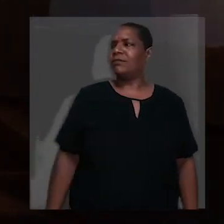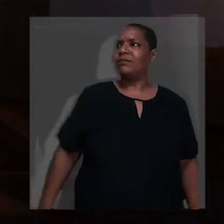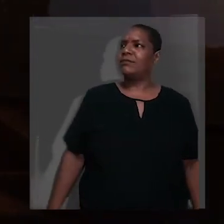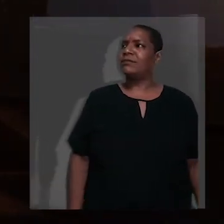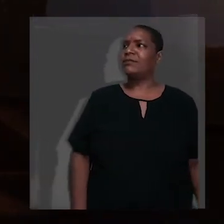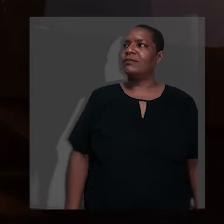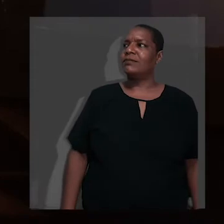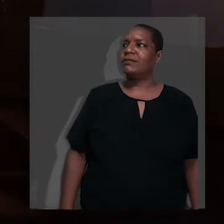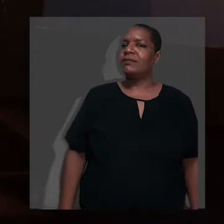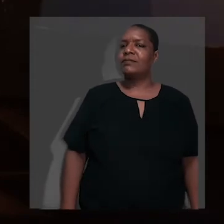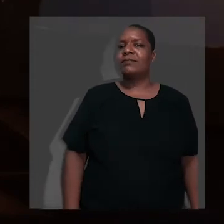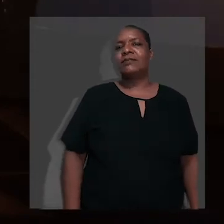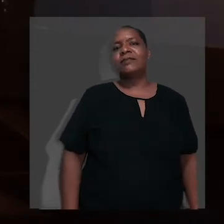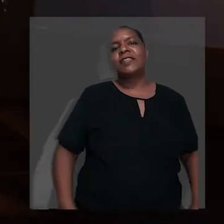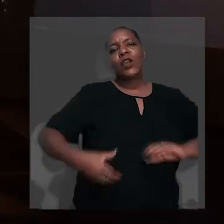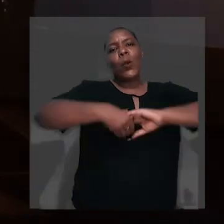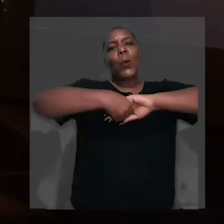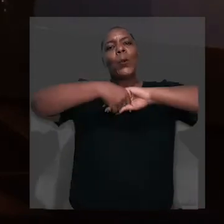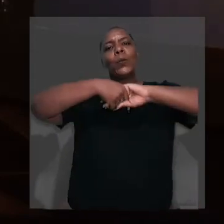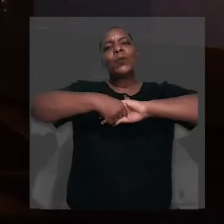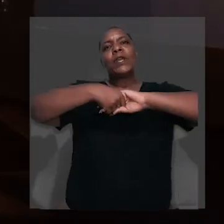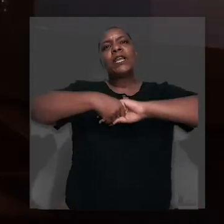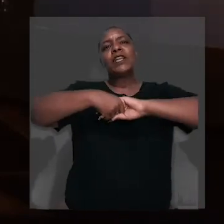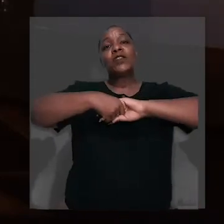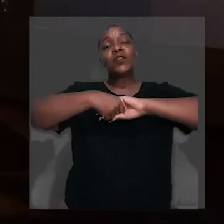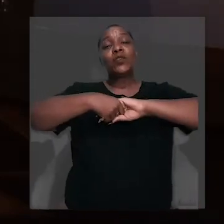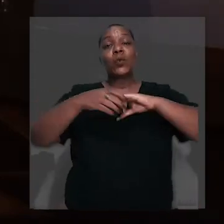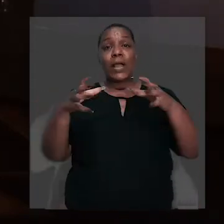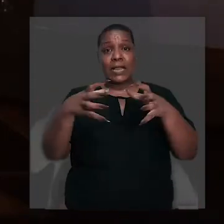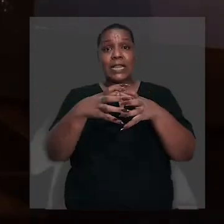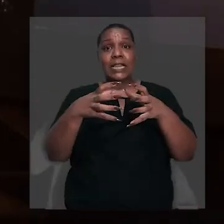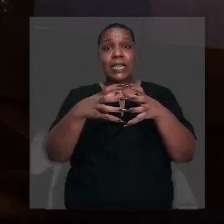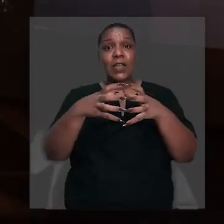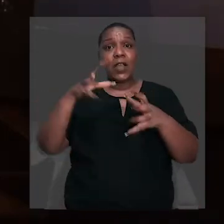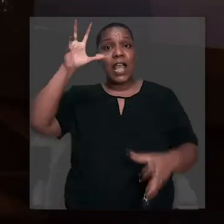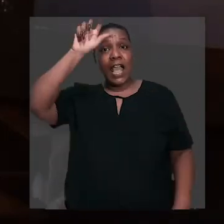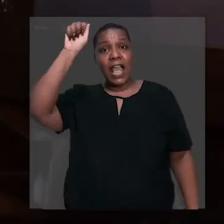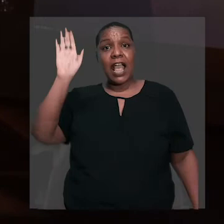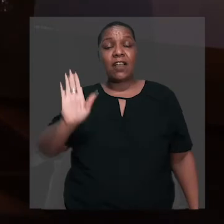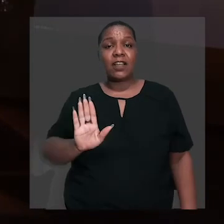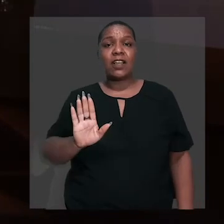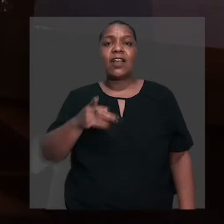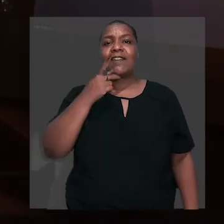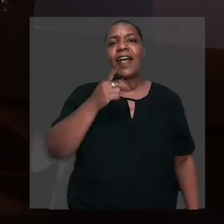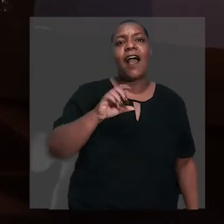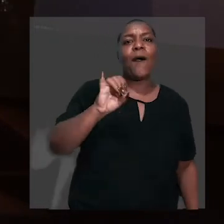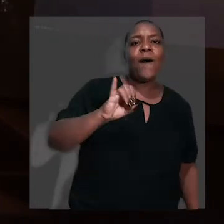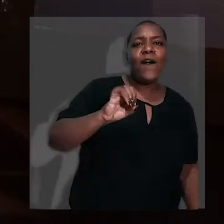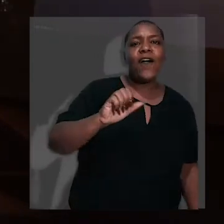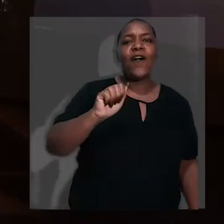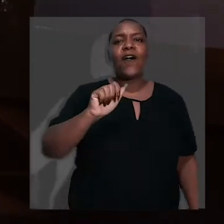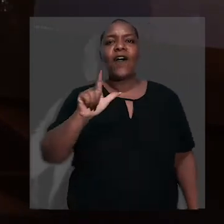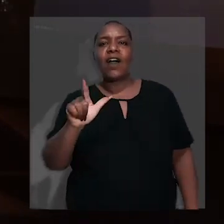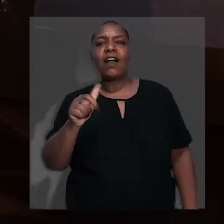Não. É um cumprimento de uma tribo africana. Em vez de eles falarem oi, oi, olá,